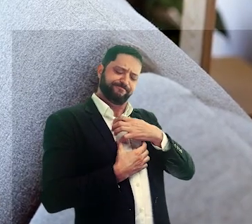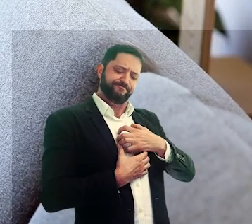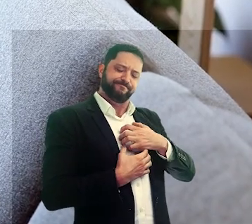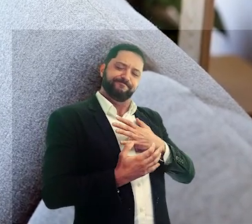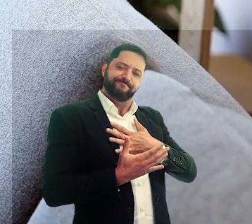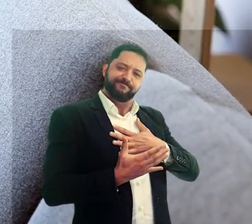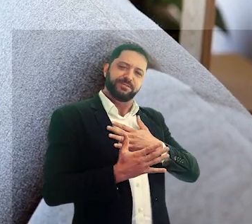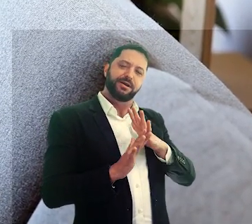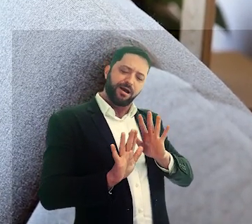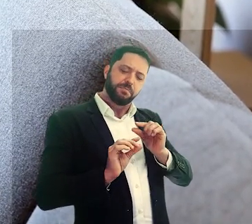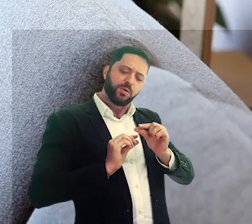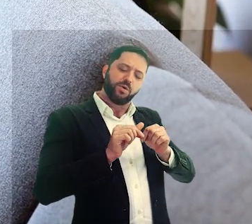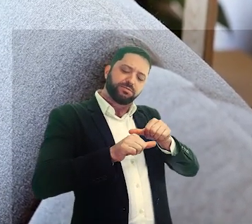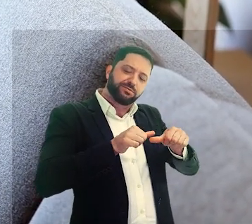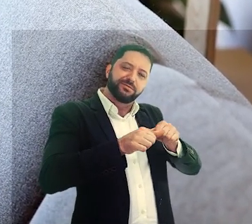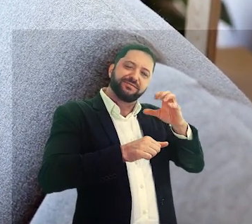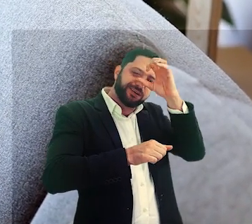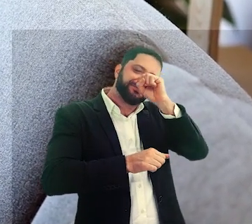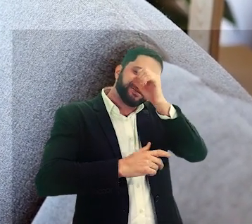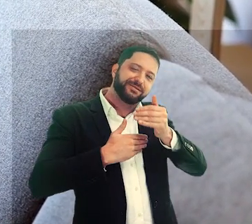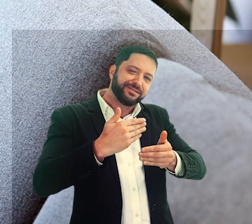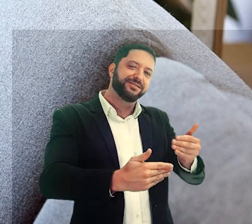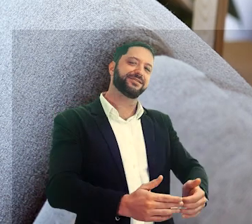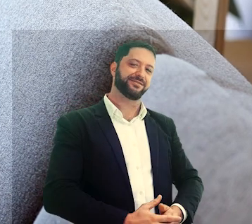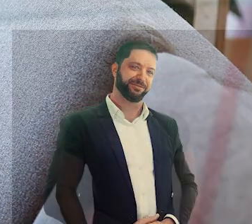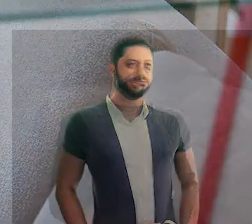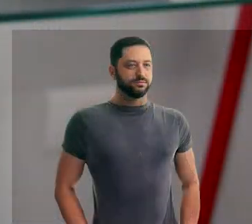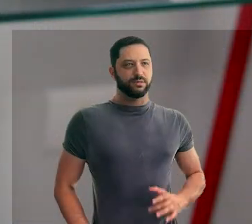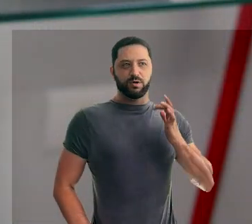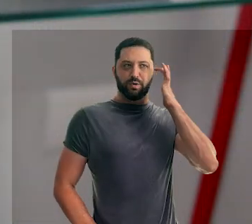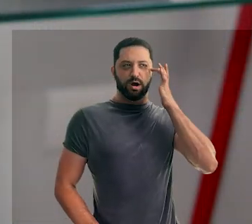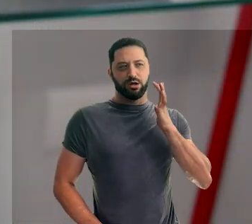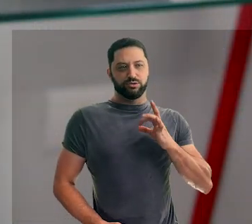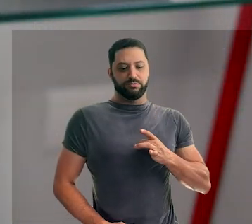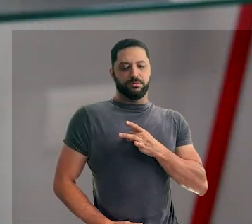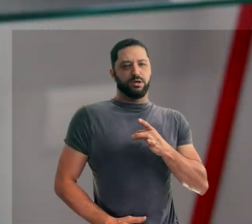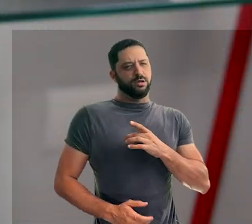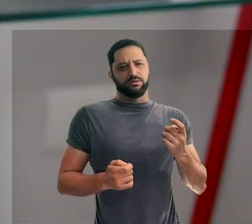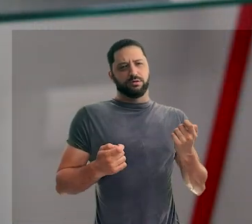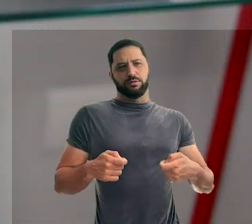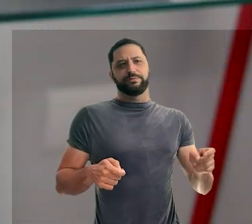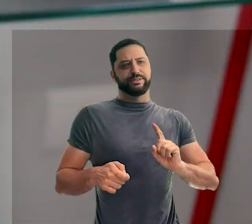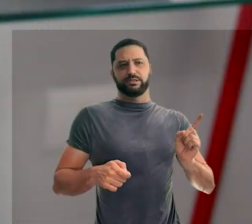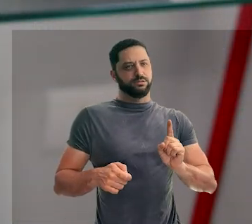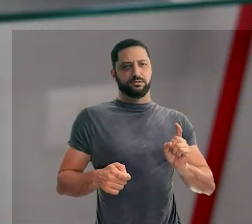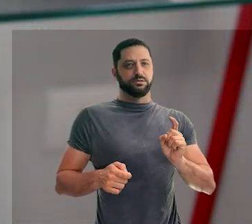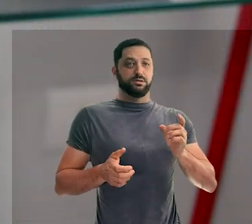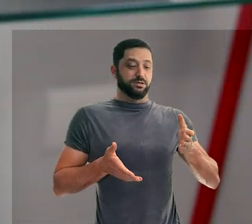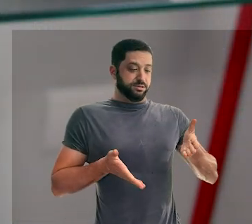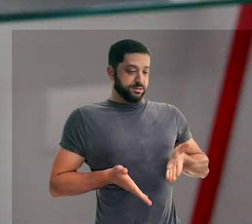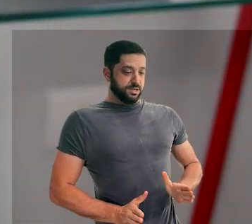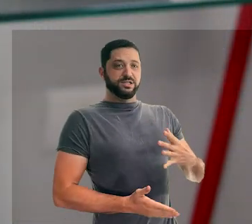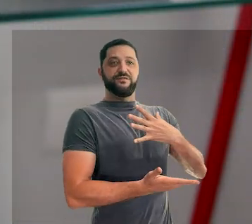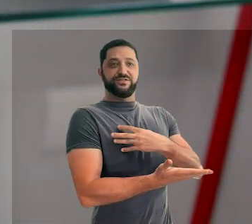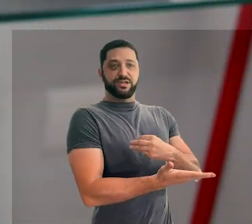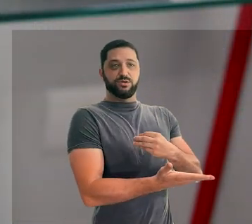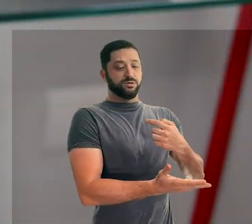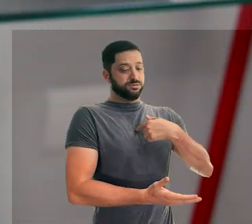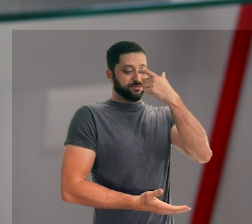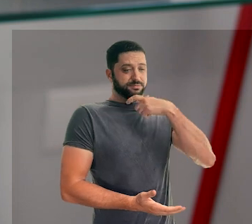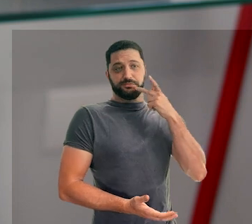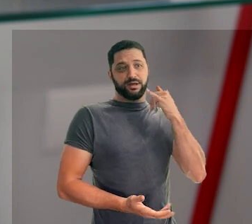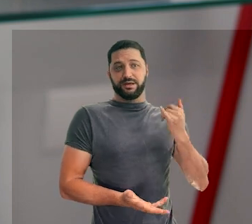seus instintos e aprenda com a experiência. Eu acho que não precisa ter medo. Quando nasce um filho, nasce um pai